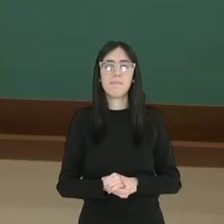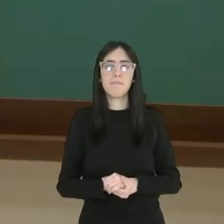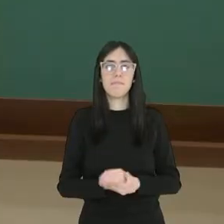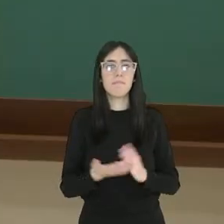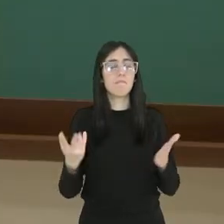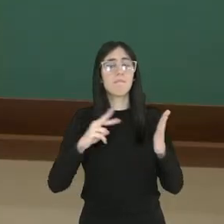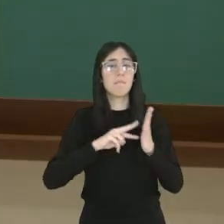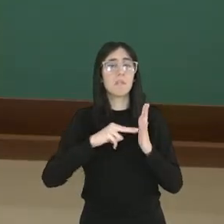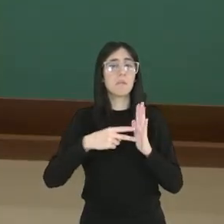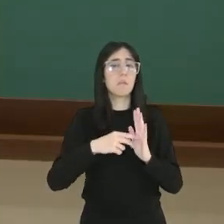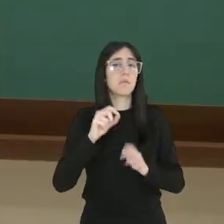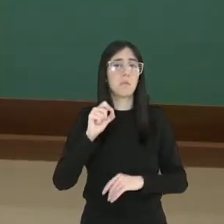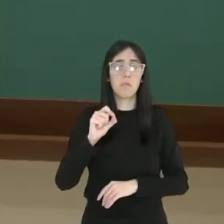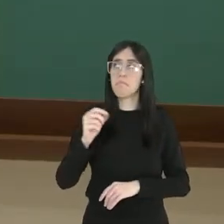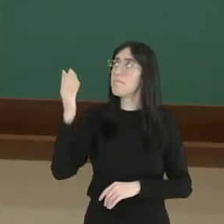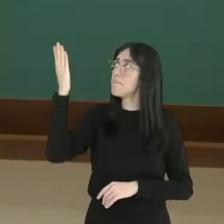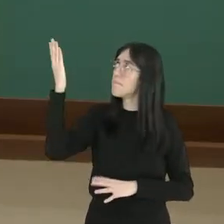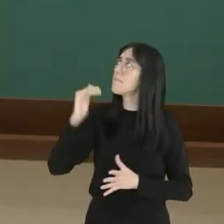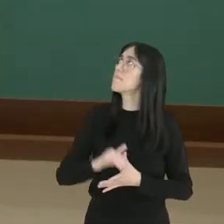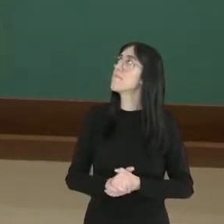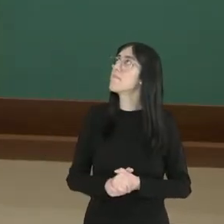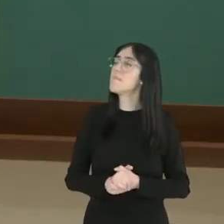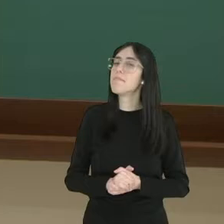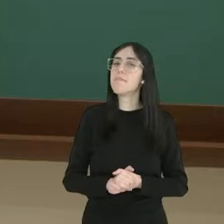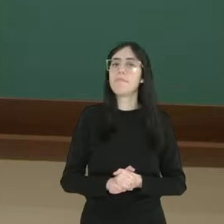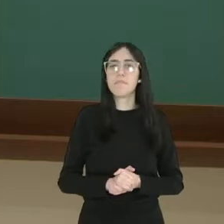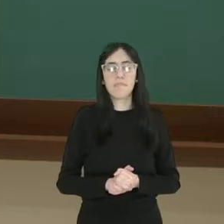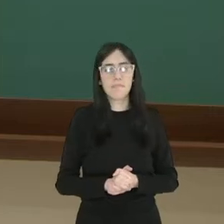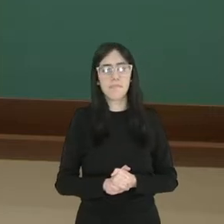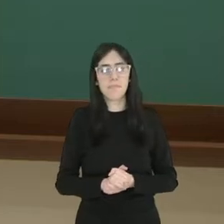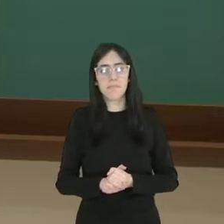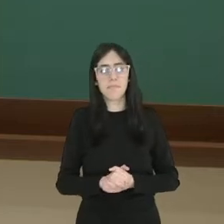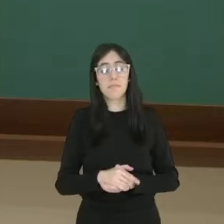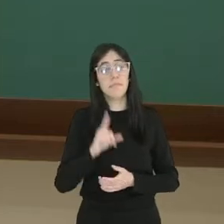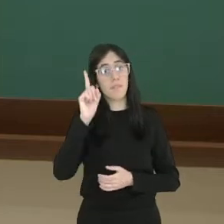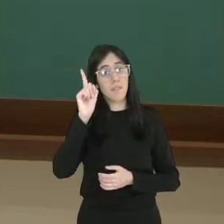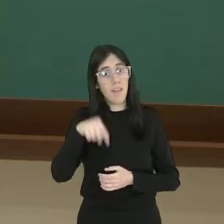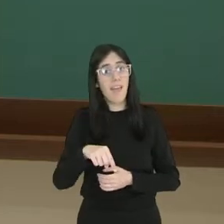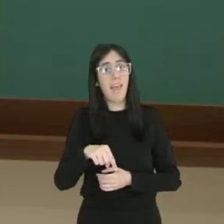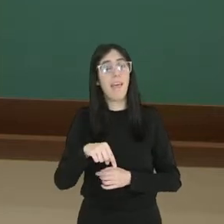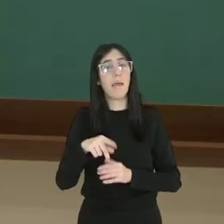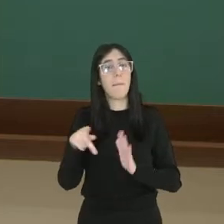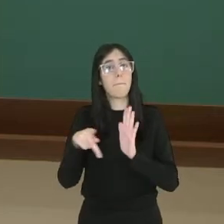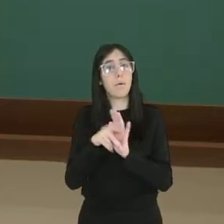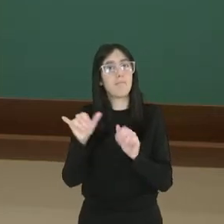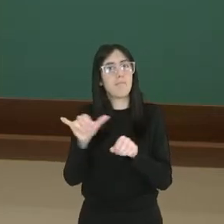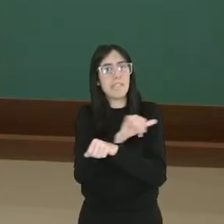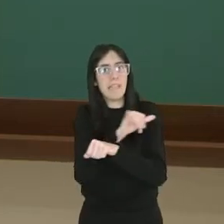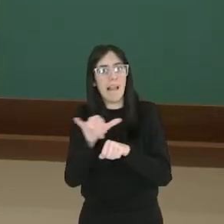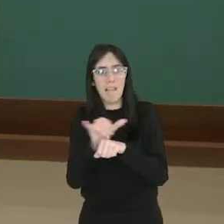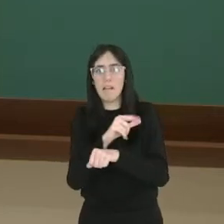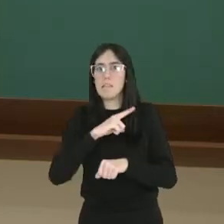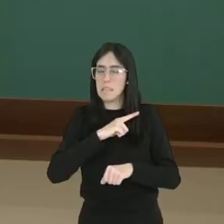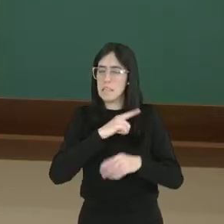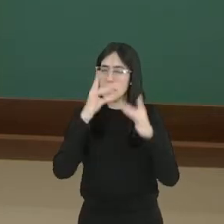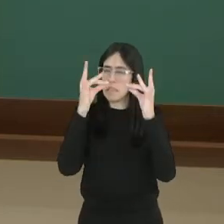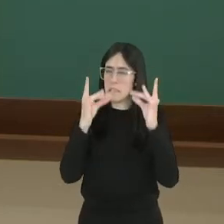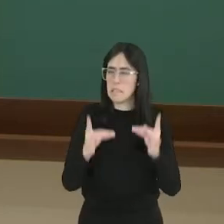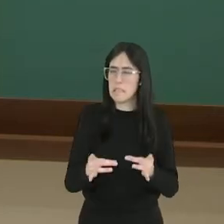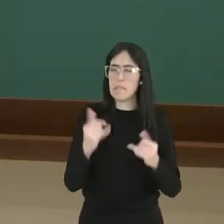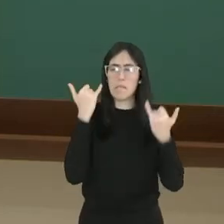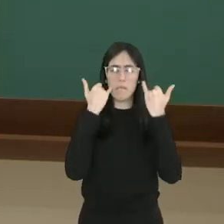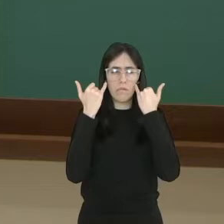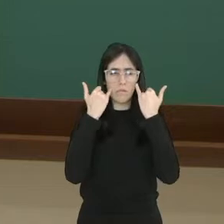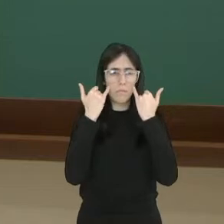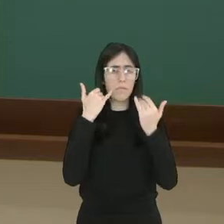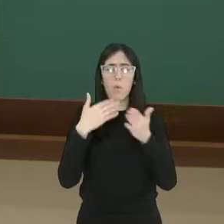Definição do beisebol, então. É fundamentalmente um jogo de estratégias, de muitos detalhes. Em qualquer lugar em